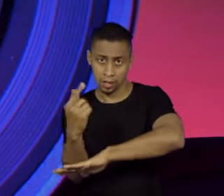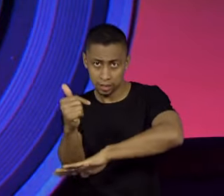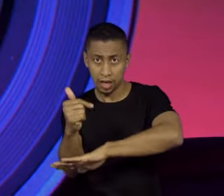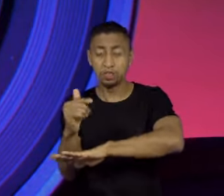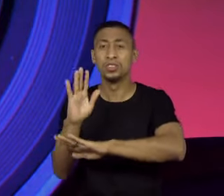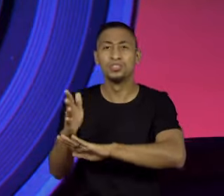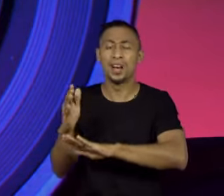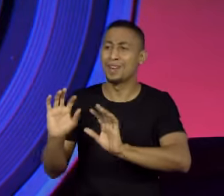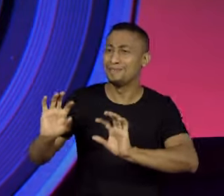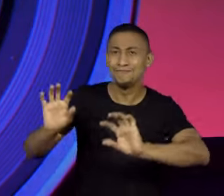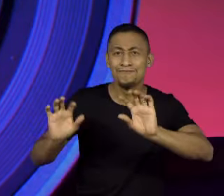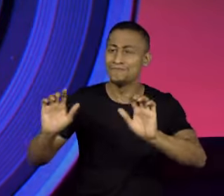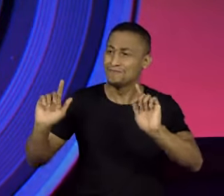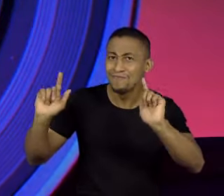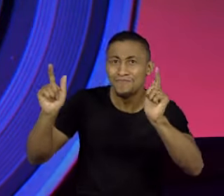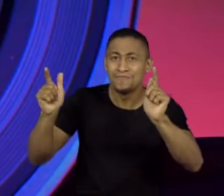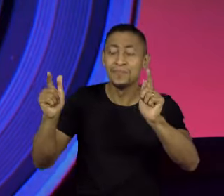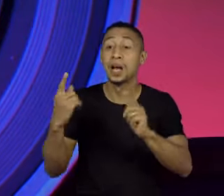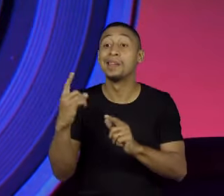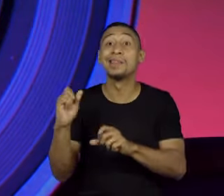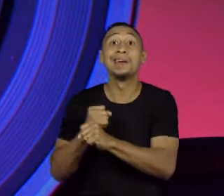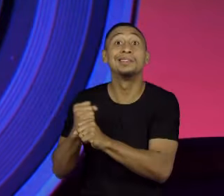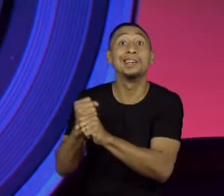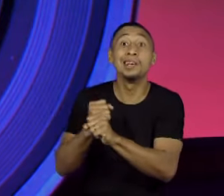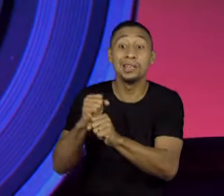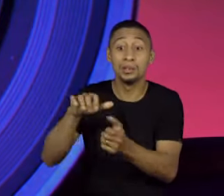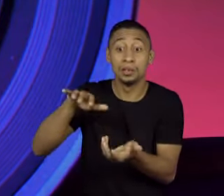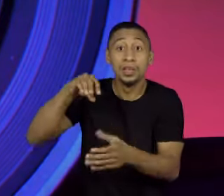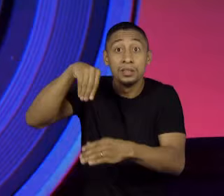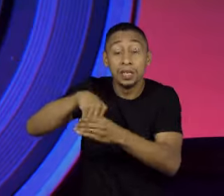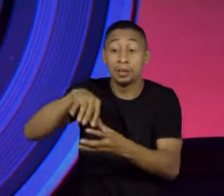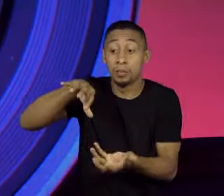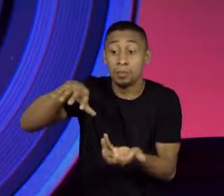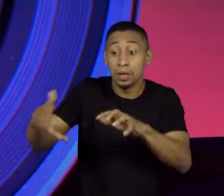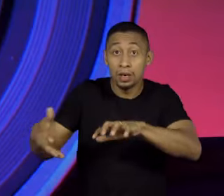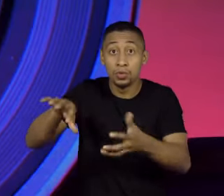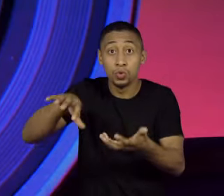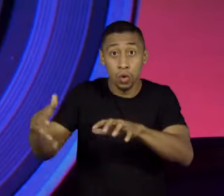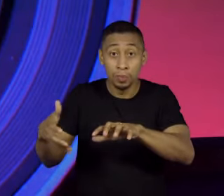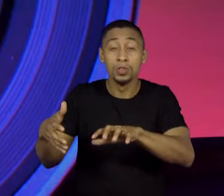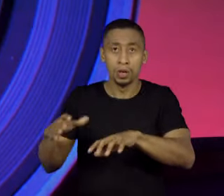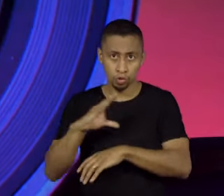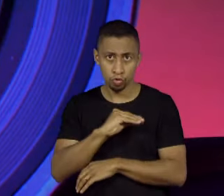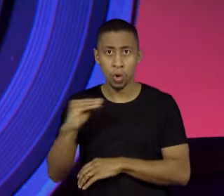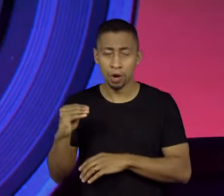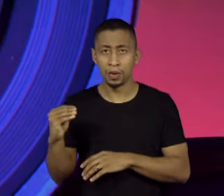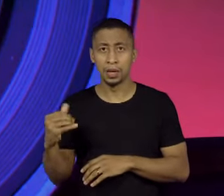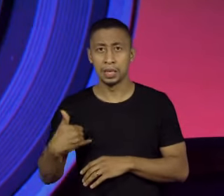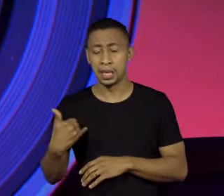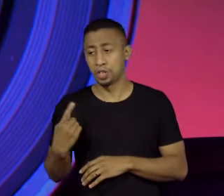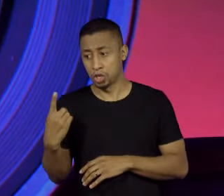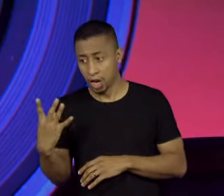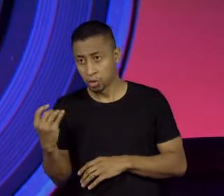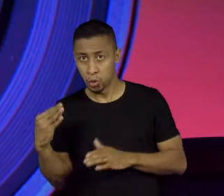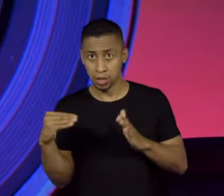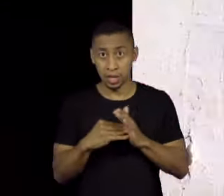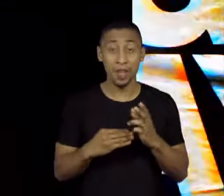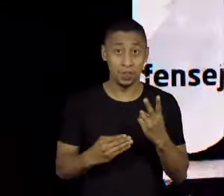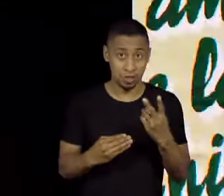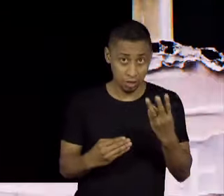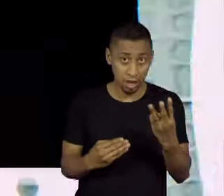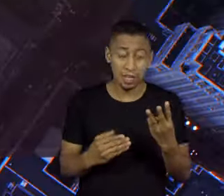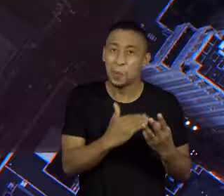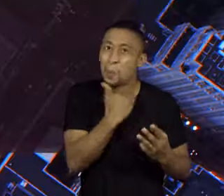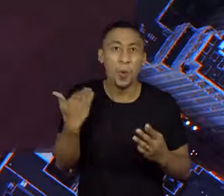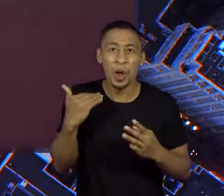10 anos em Paraisópolis, 9 jovens com idades entre 14 e 23 anos morreram durante a